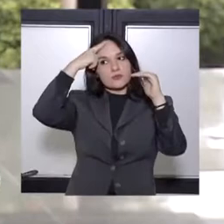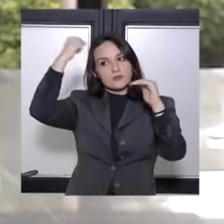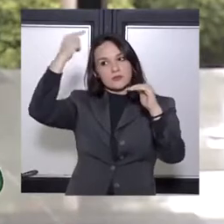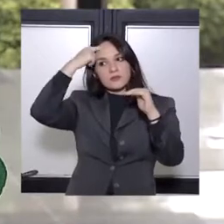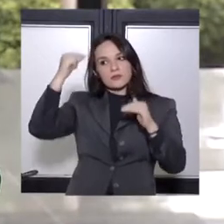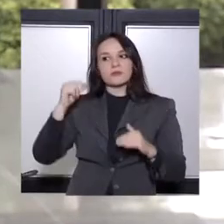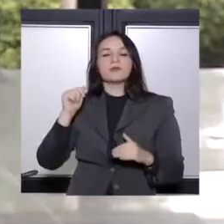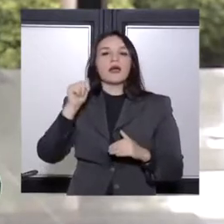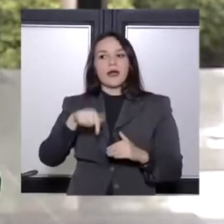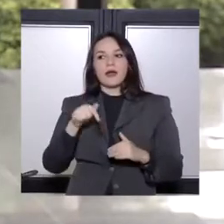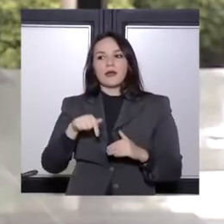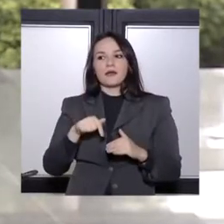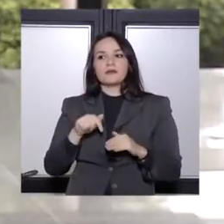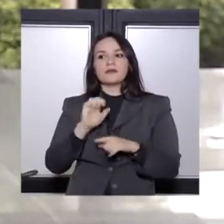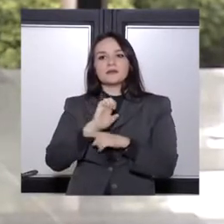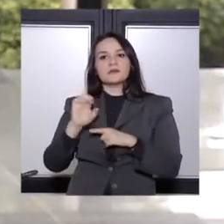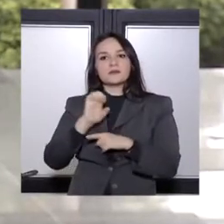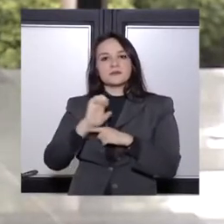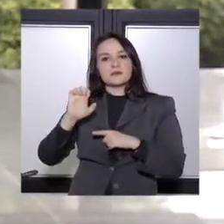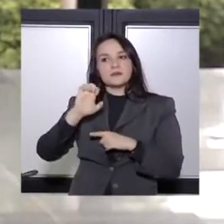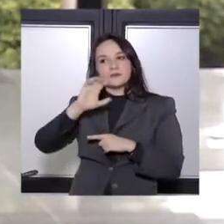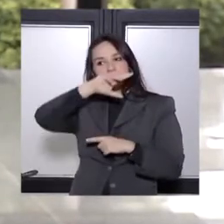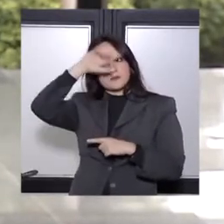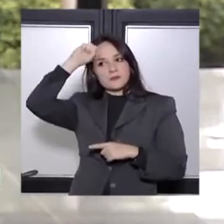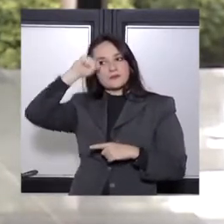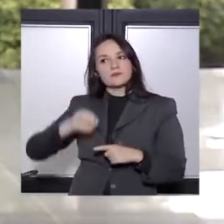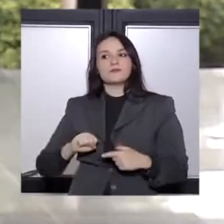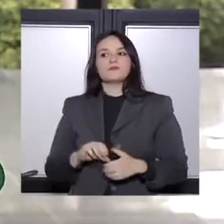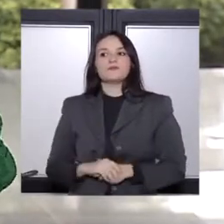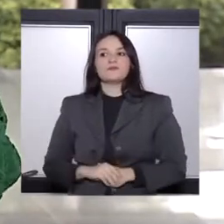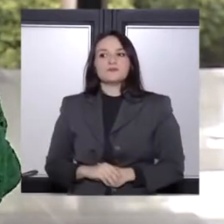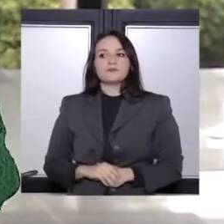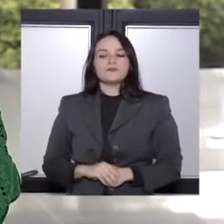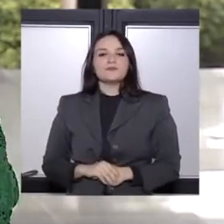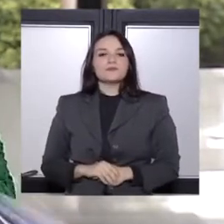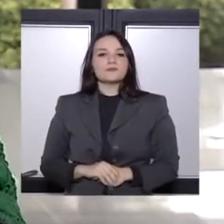educação superior aqui em Mato Grosso do Sul. Então,